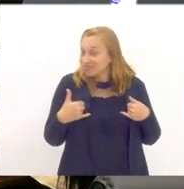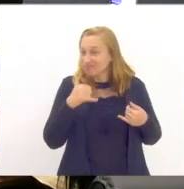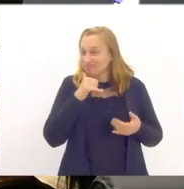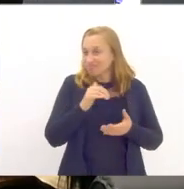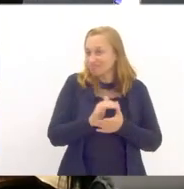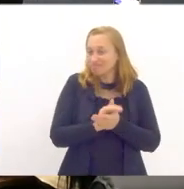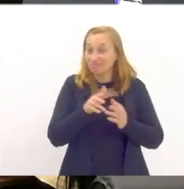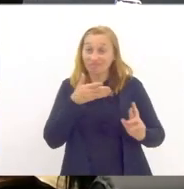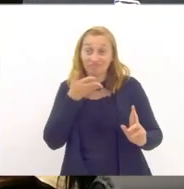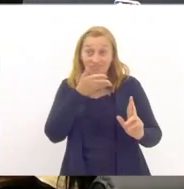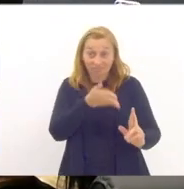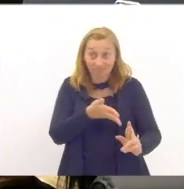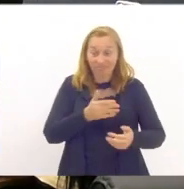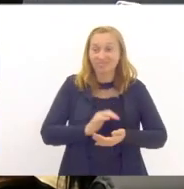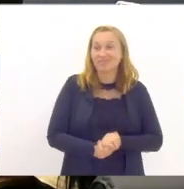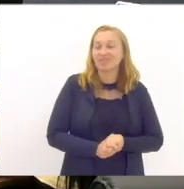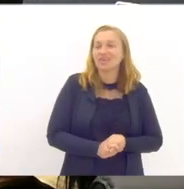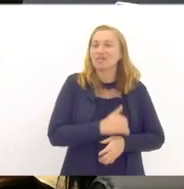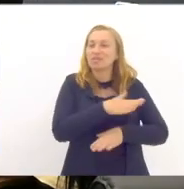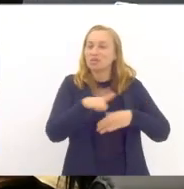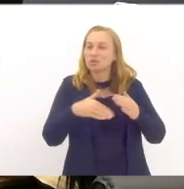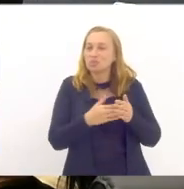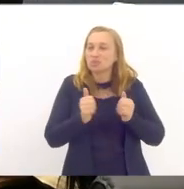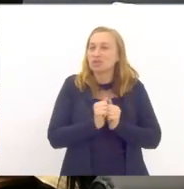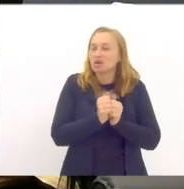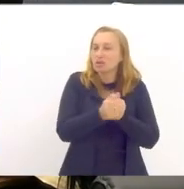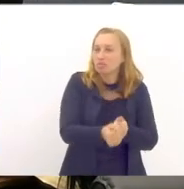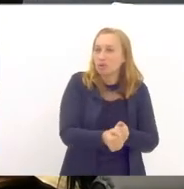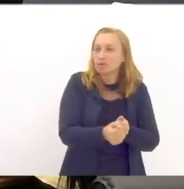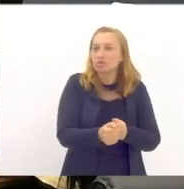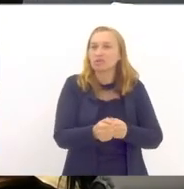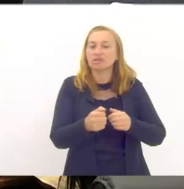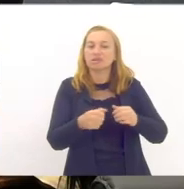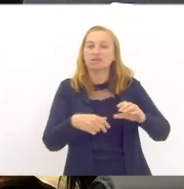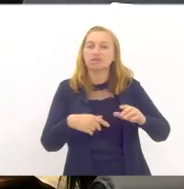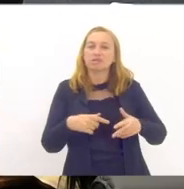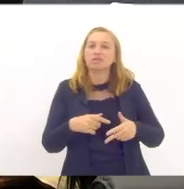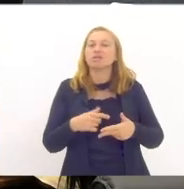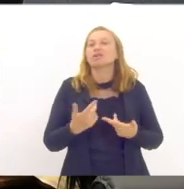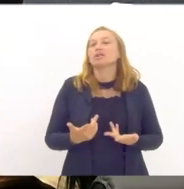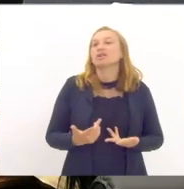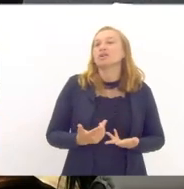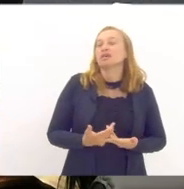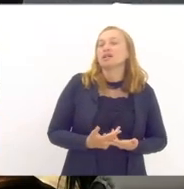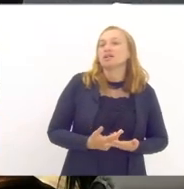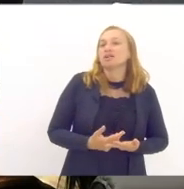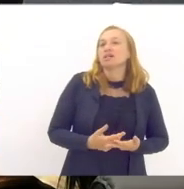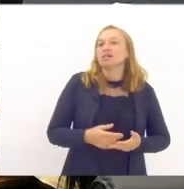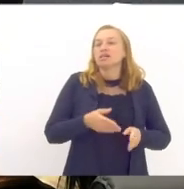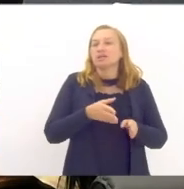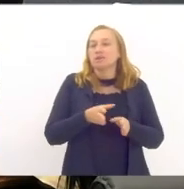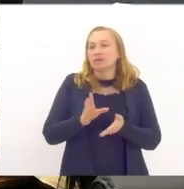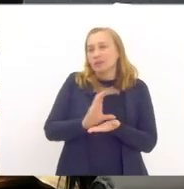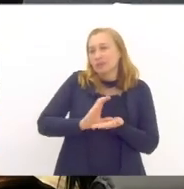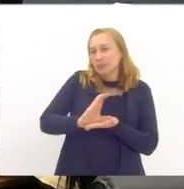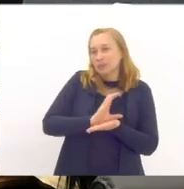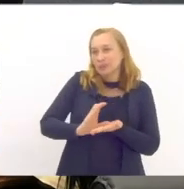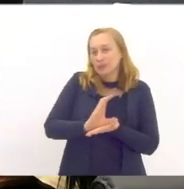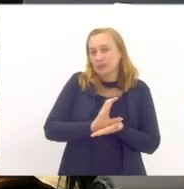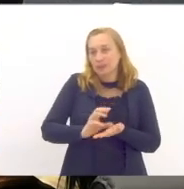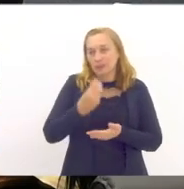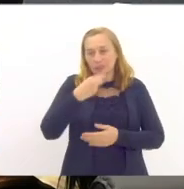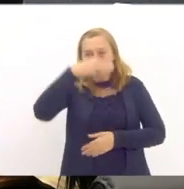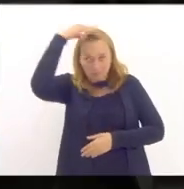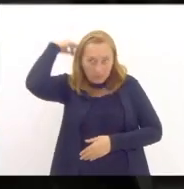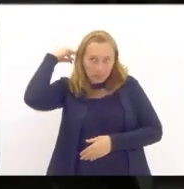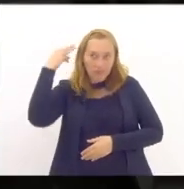é uma referência para todos e todas que acompanham o processo legislativo. Obrigado. Conselheiro Márcio Pacheco, eleito vice-presidente do